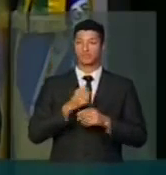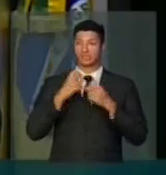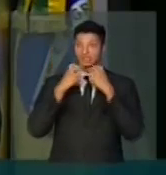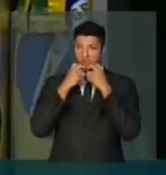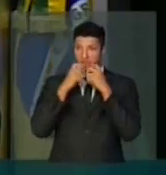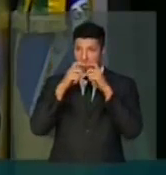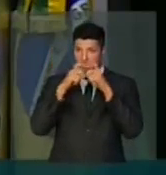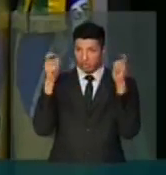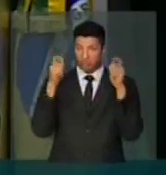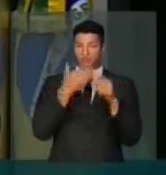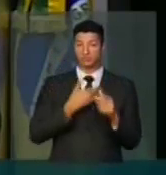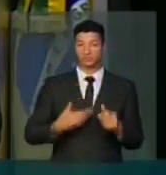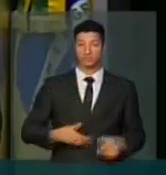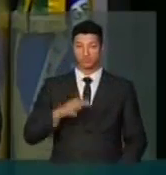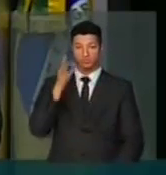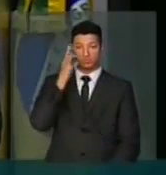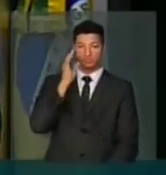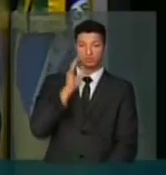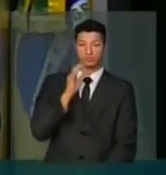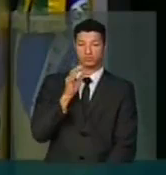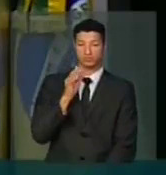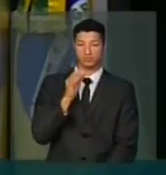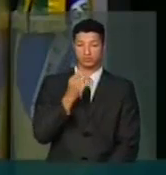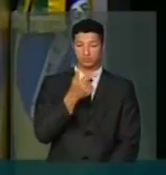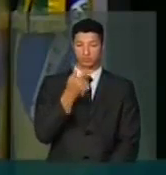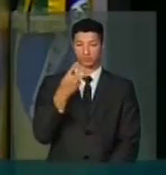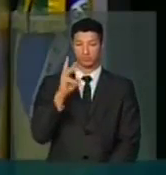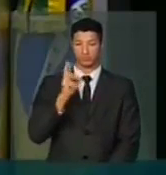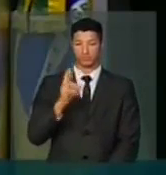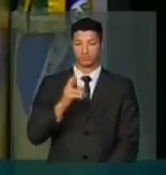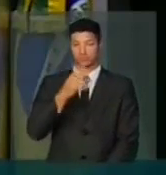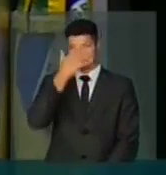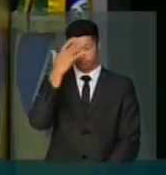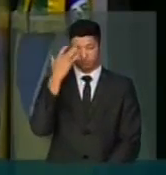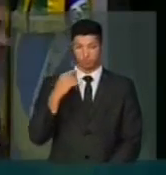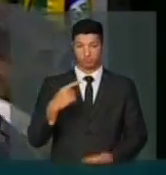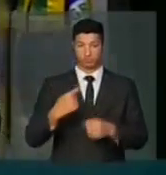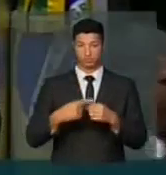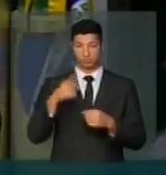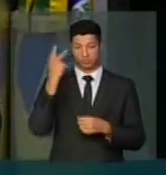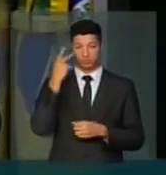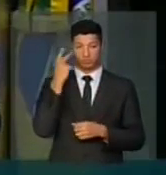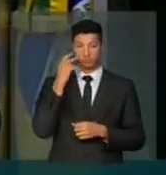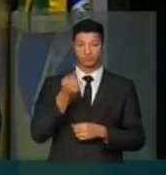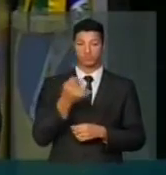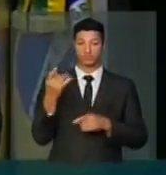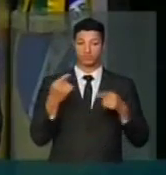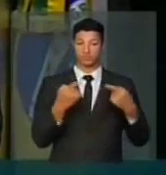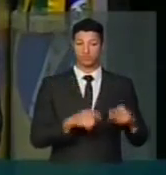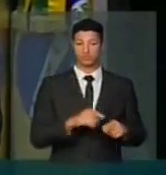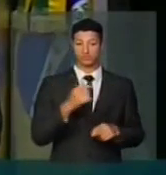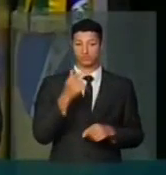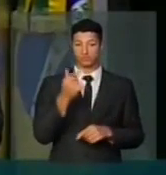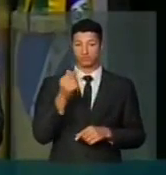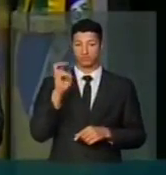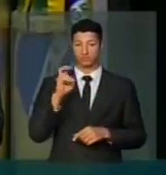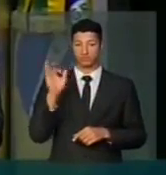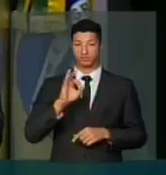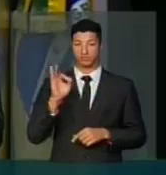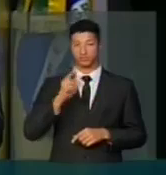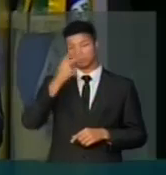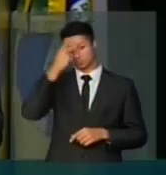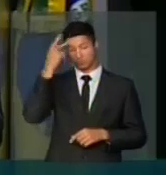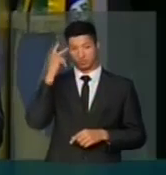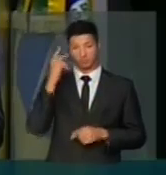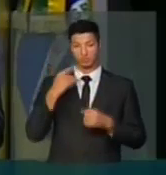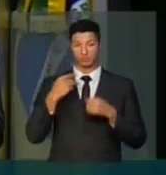alarmantes. No governo Dilma, foram repassados R$ 23 por habitante na cidade de São Paulo, contra 75 centavos por habitante